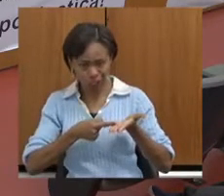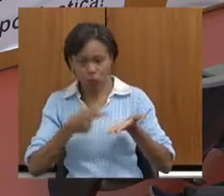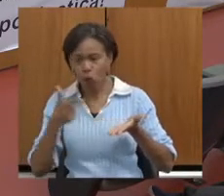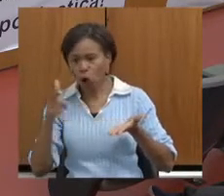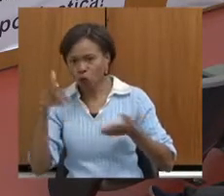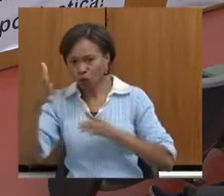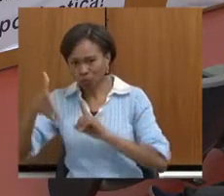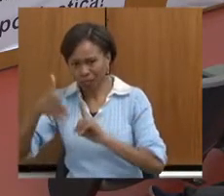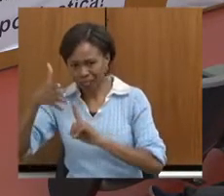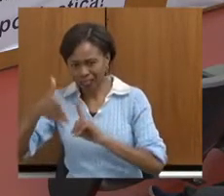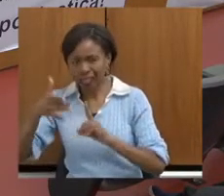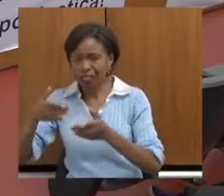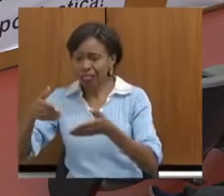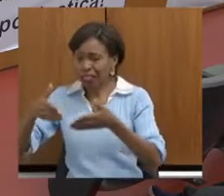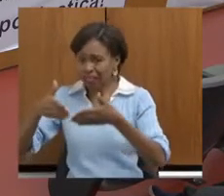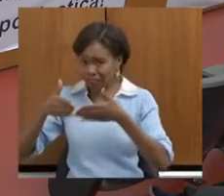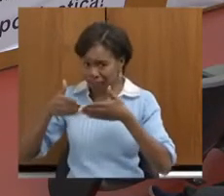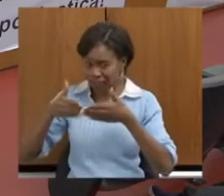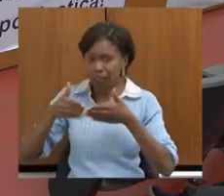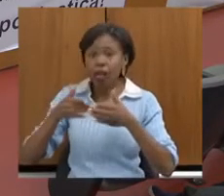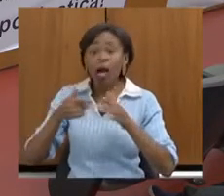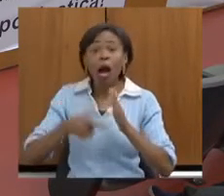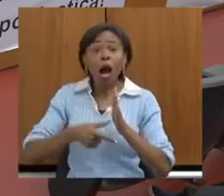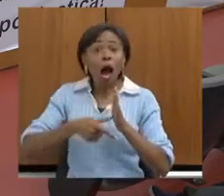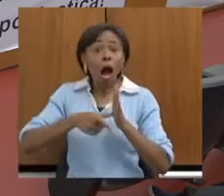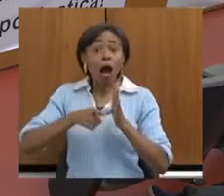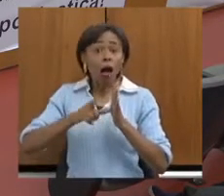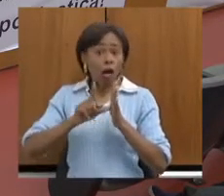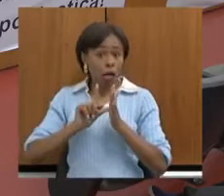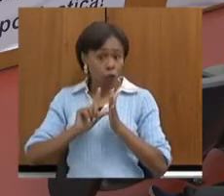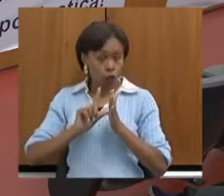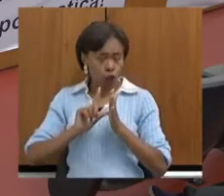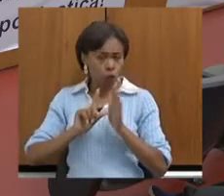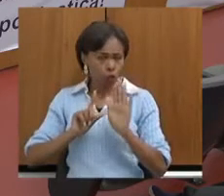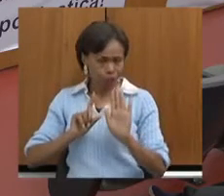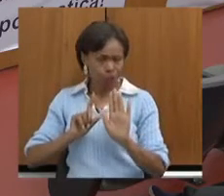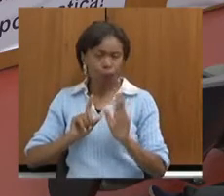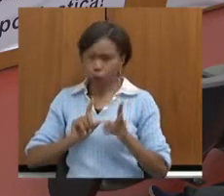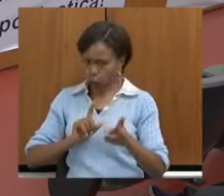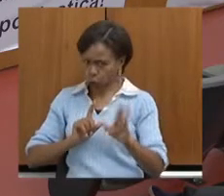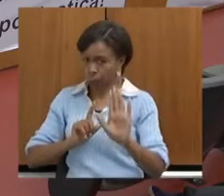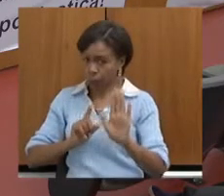expositores porque antes de nós darmos sequência